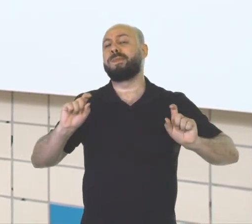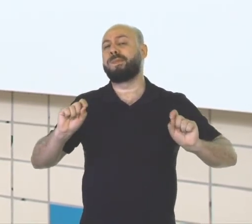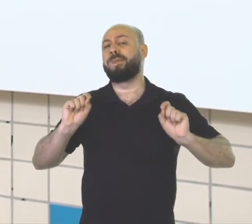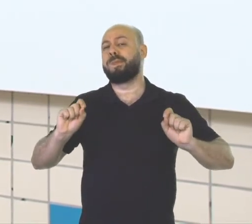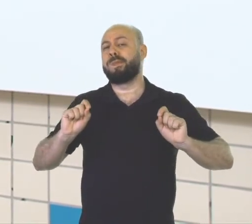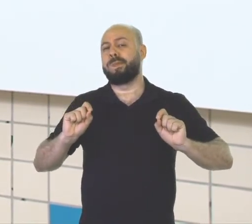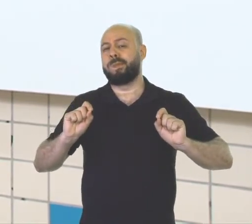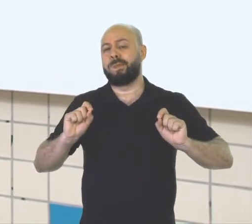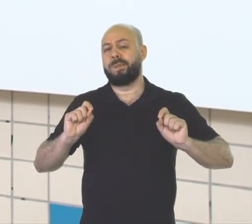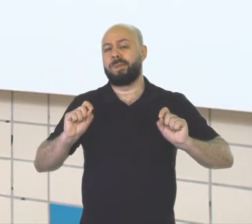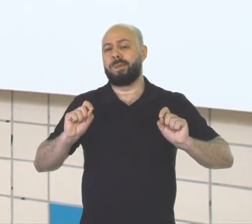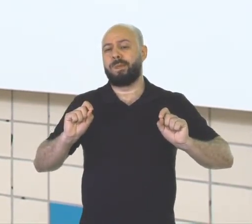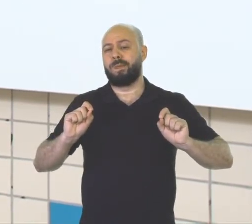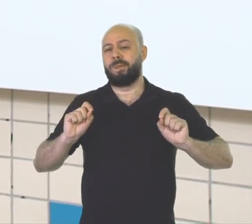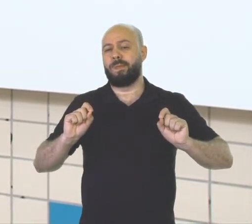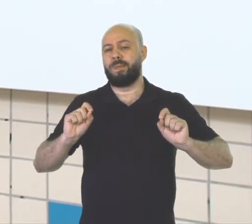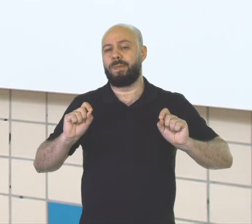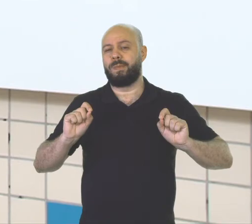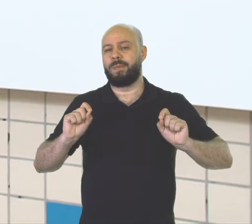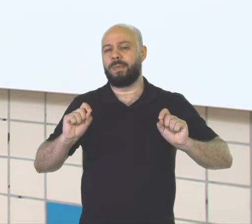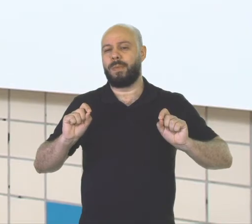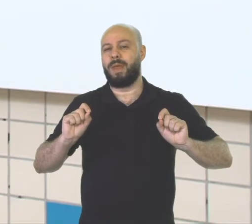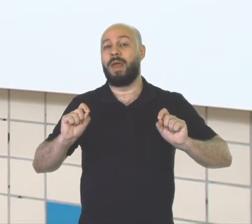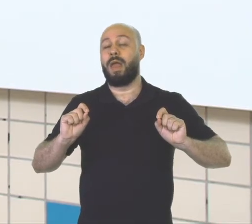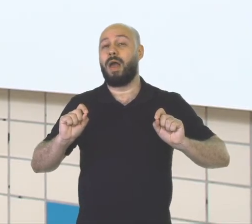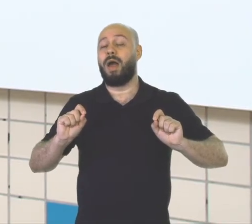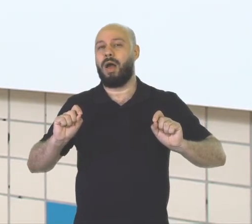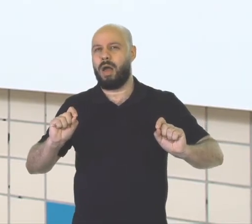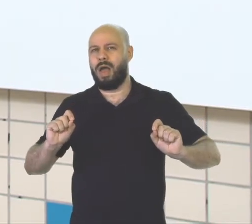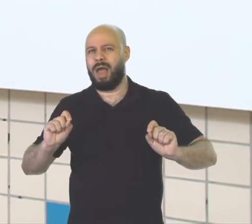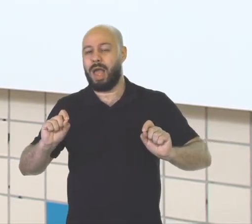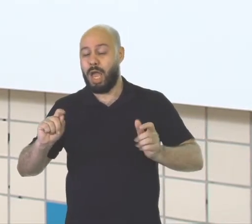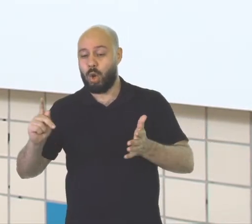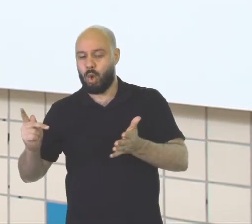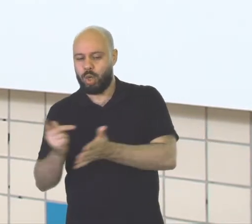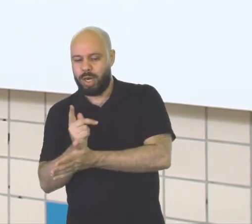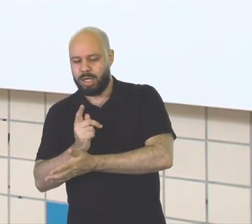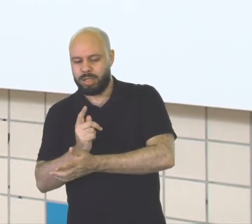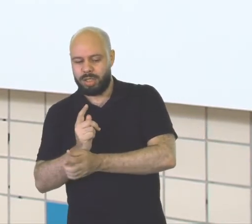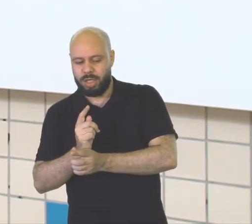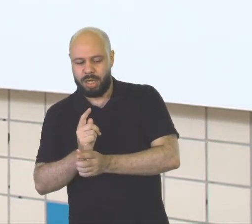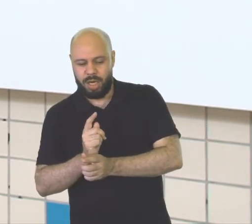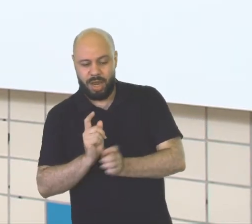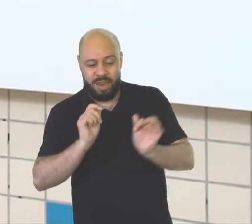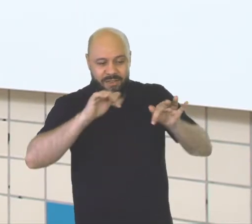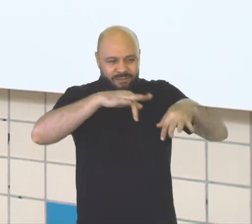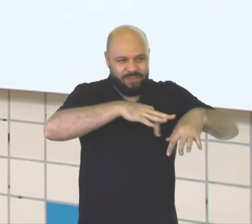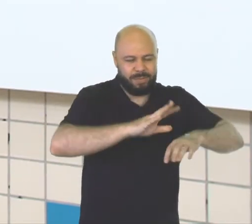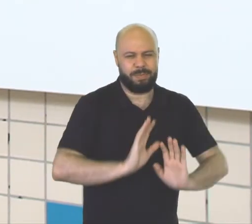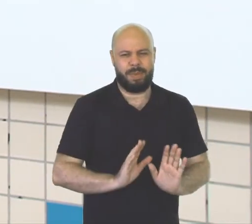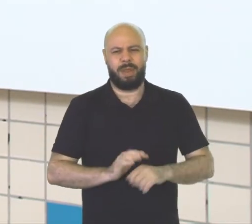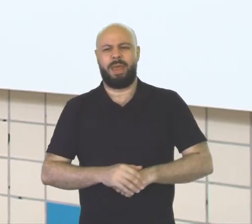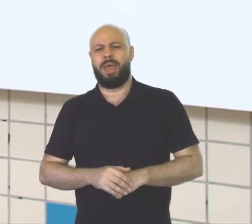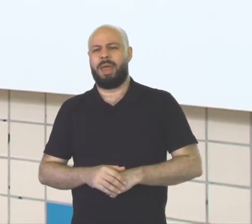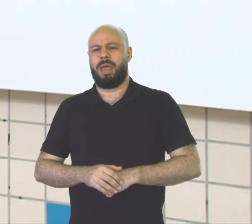pessoal? Número 5, efeito e resultado. It's really hot.